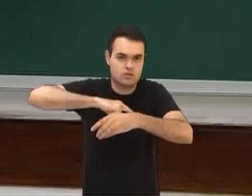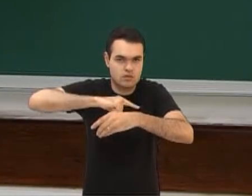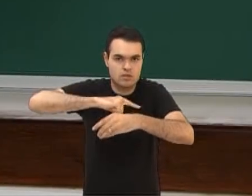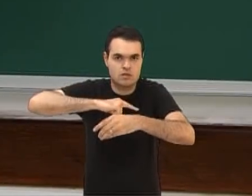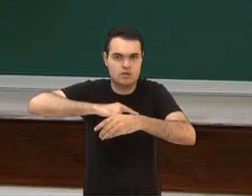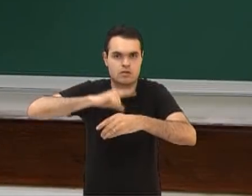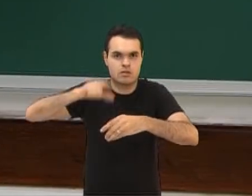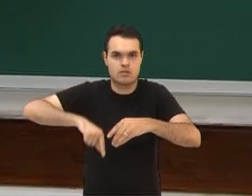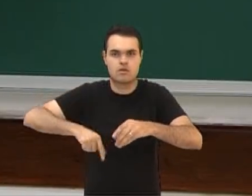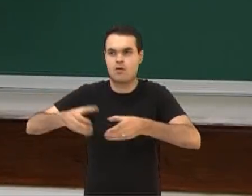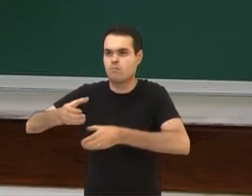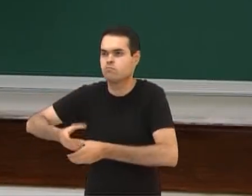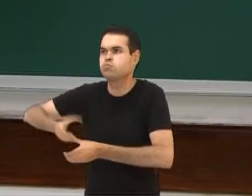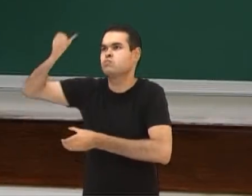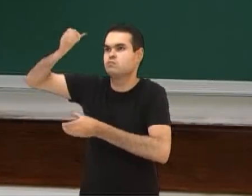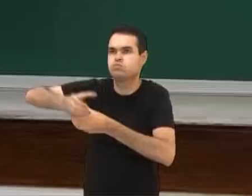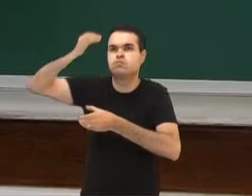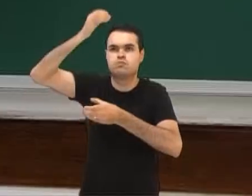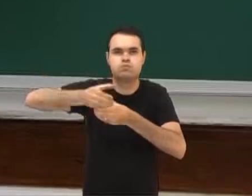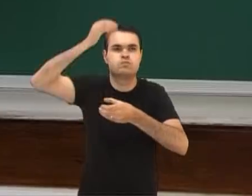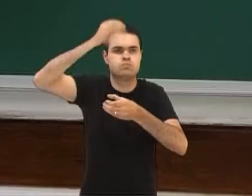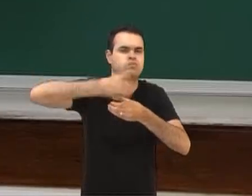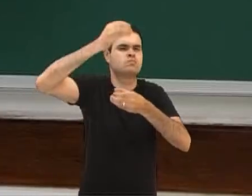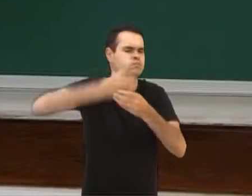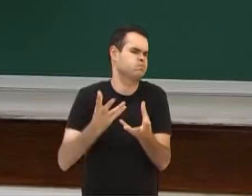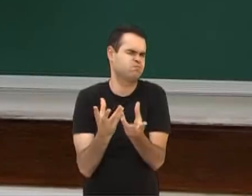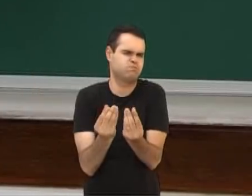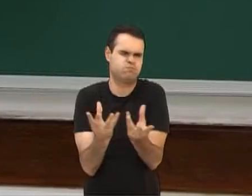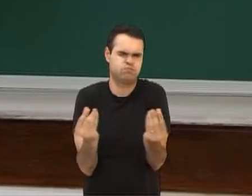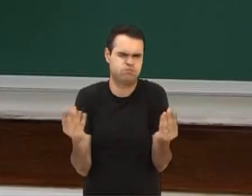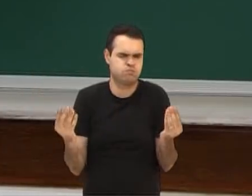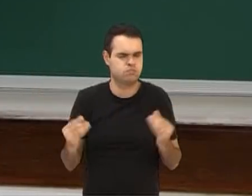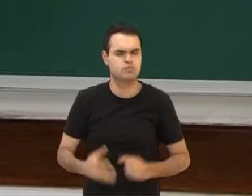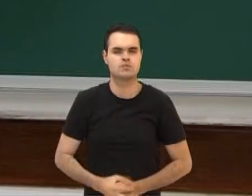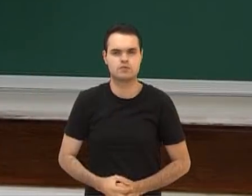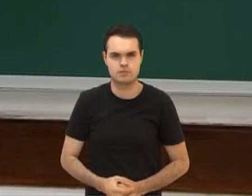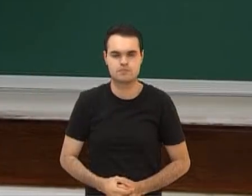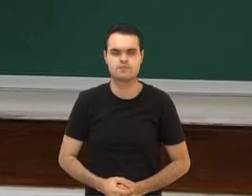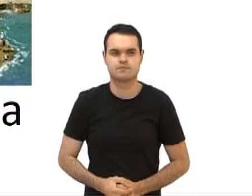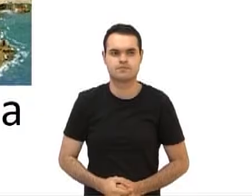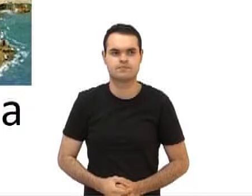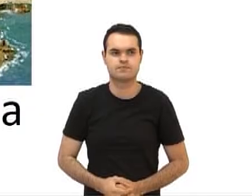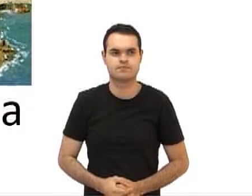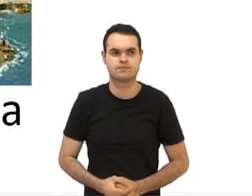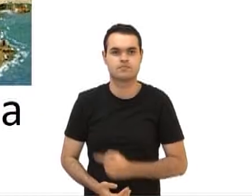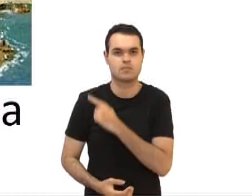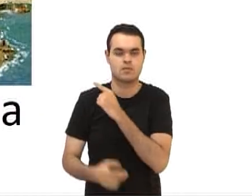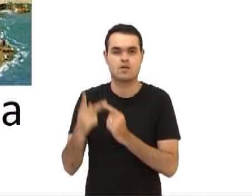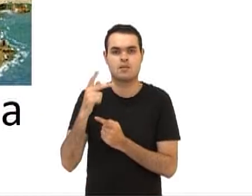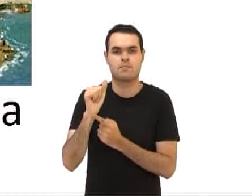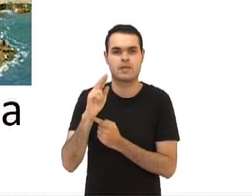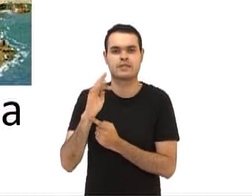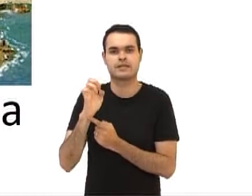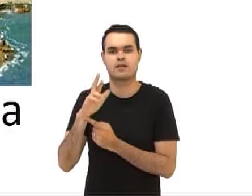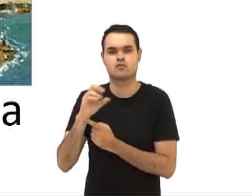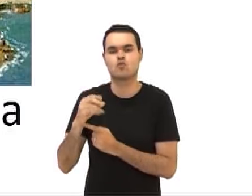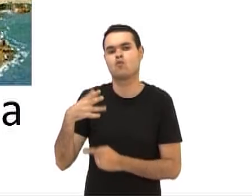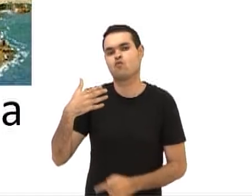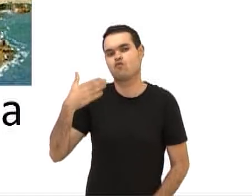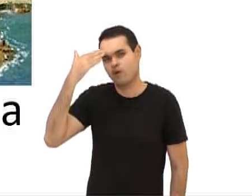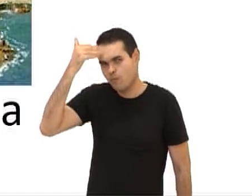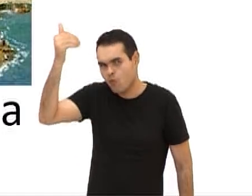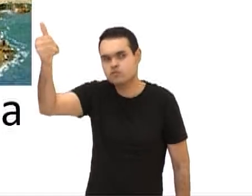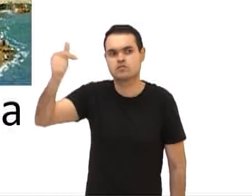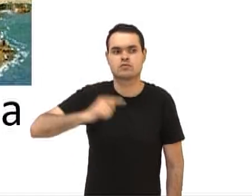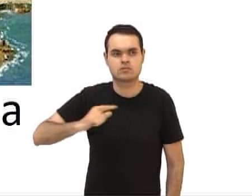era muita coluna, tinha mais de 300, 400 colunas ali, só para fazer isso, né, pessoal? O Parthenon, que é tão conhecido, as